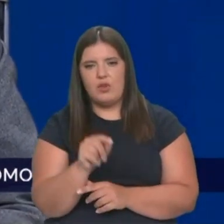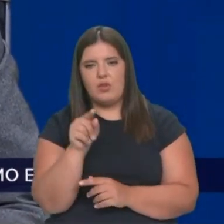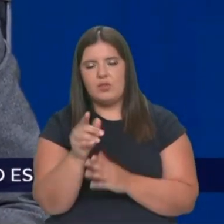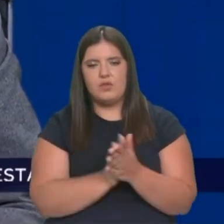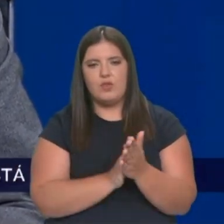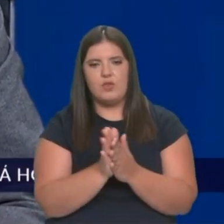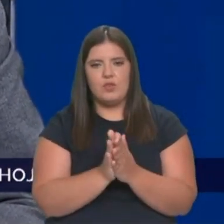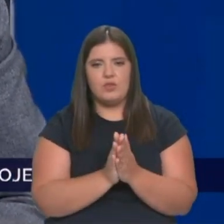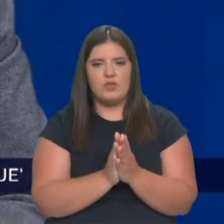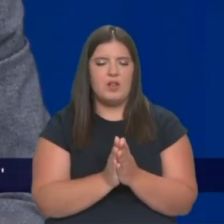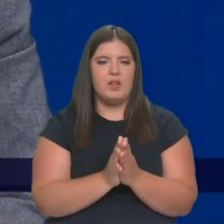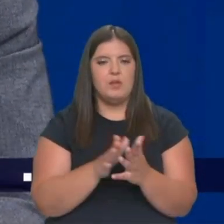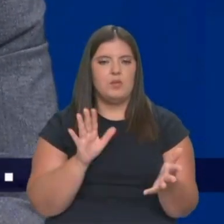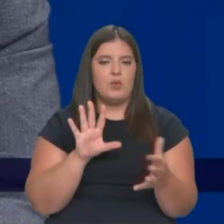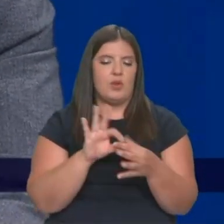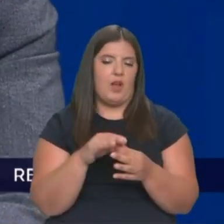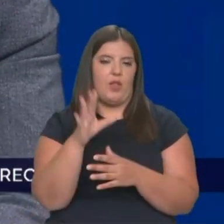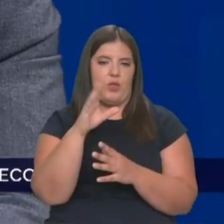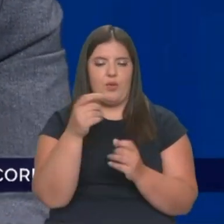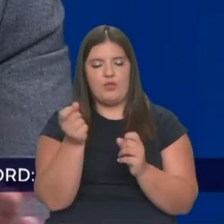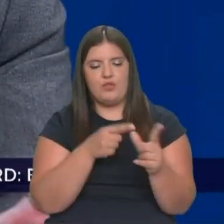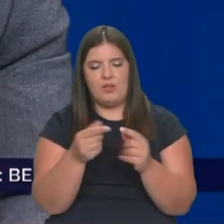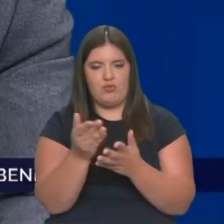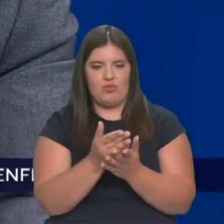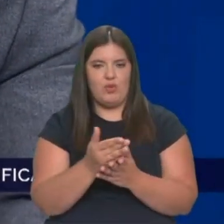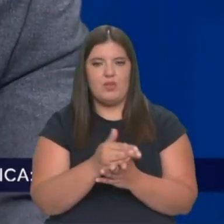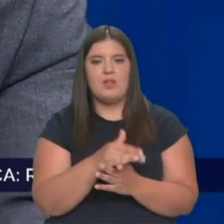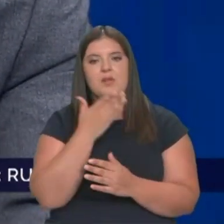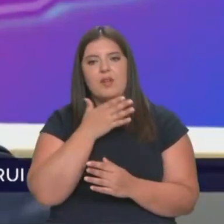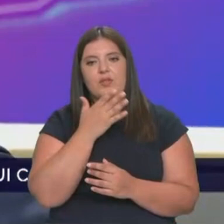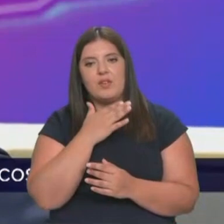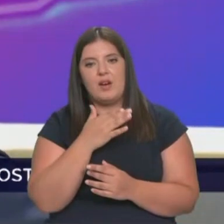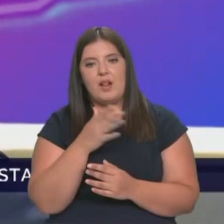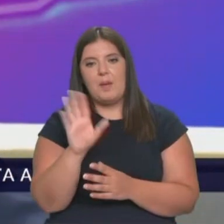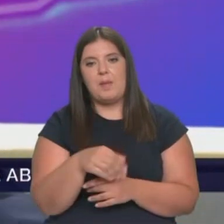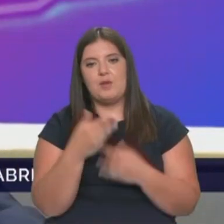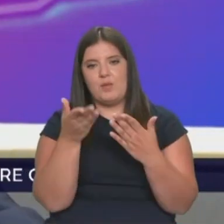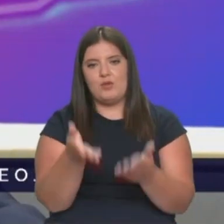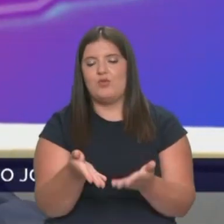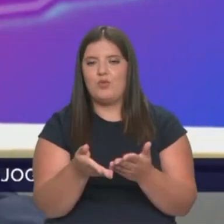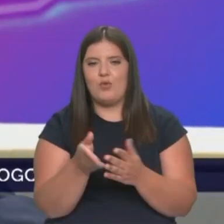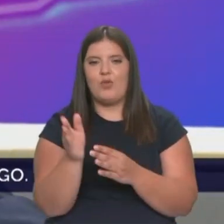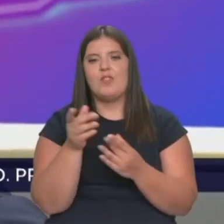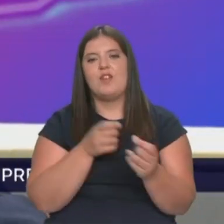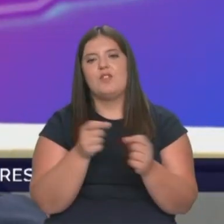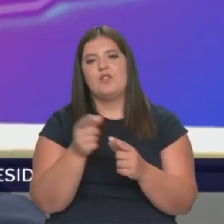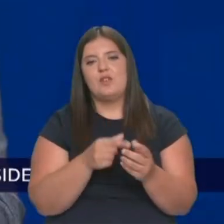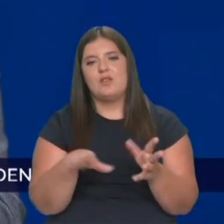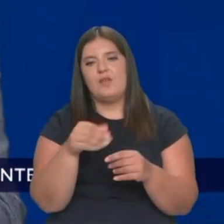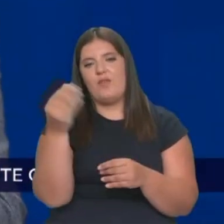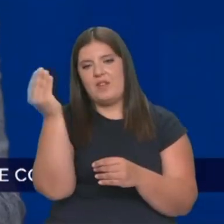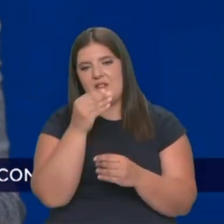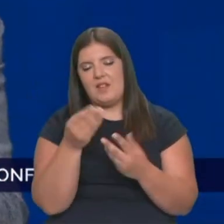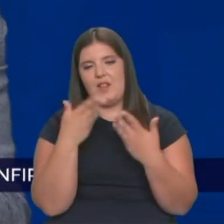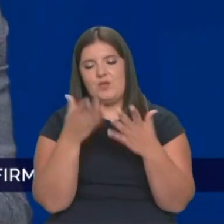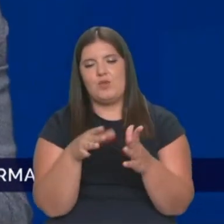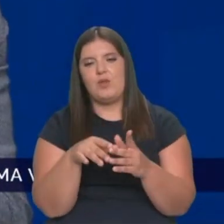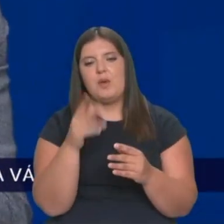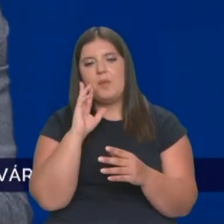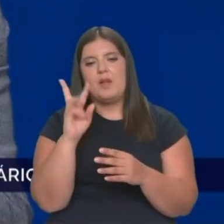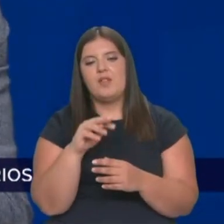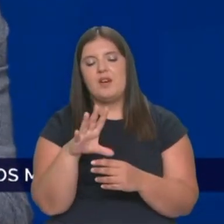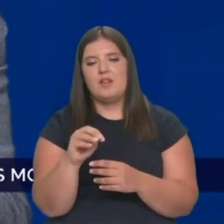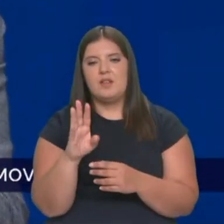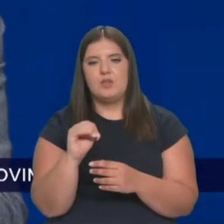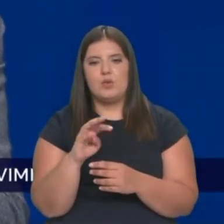utilizado algoritmos da astronomia. E ficou revelado que, afinal... É mais uma ajuda. A astronomia ajuda da falsidade. Para fecharmos em 30 segundos,